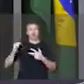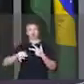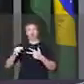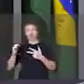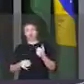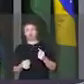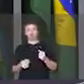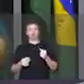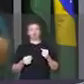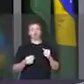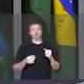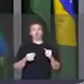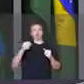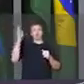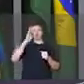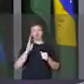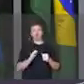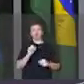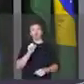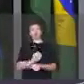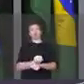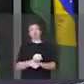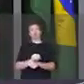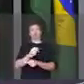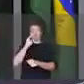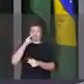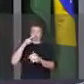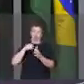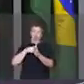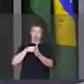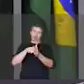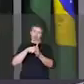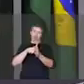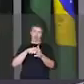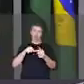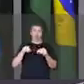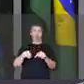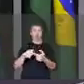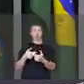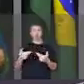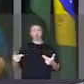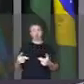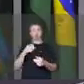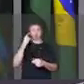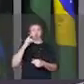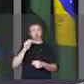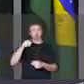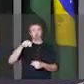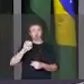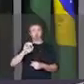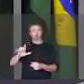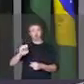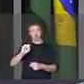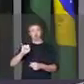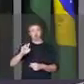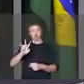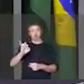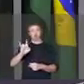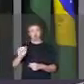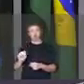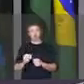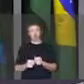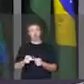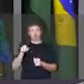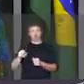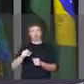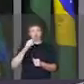a imprensa, o Brasil fica parado analisando essa situação do deputado Daniel Silveira, que esse